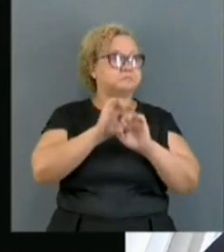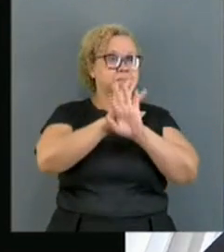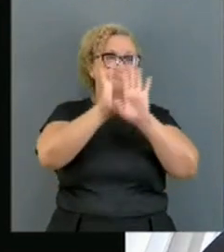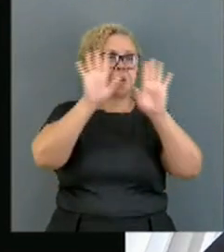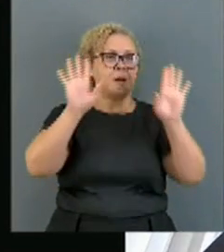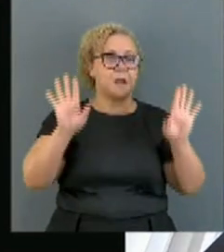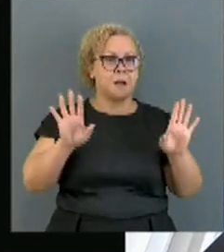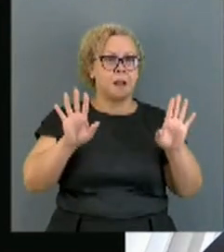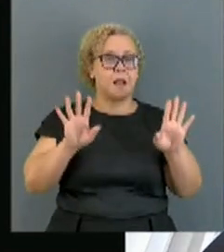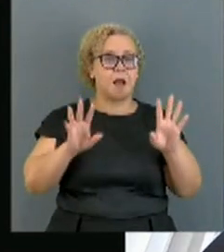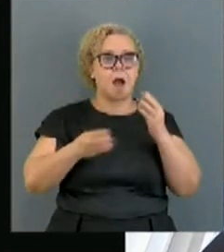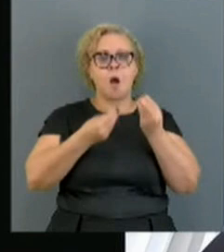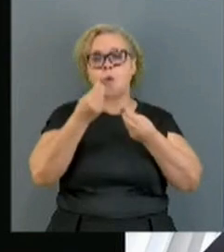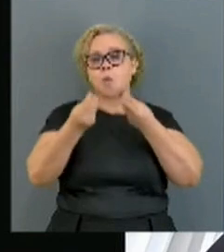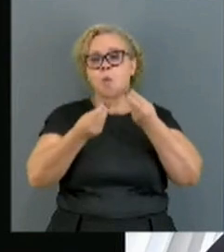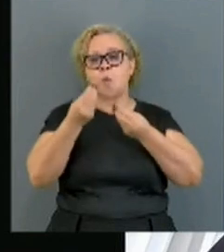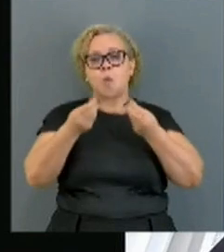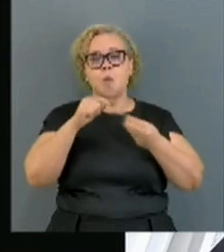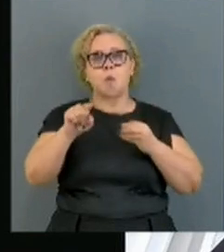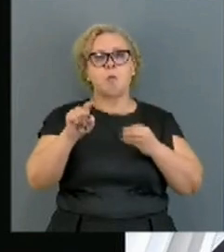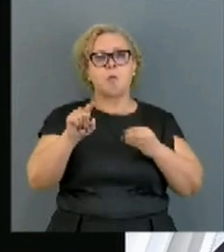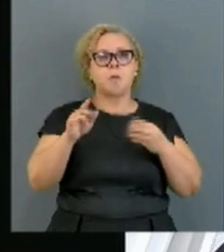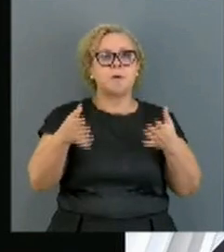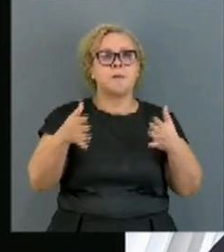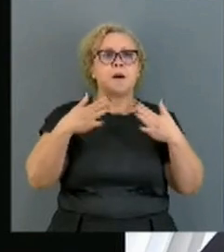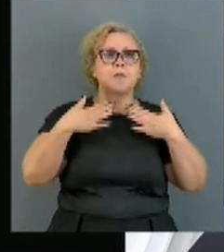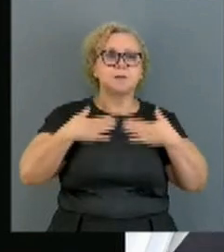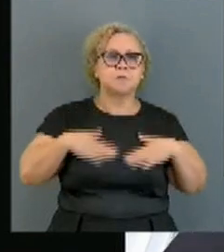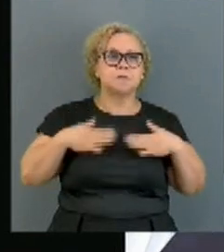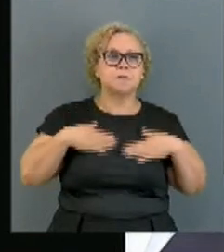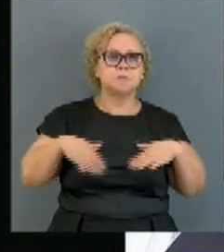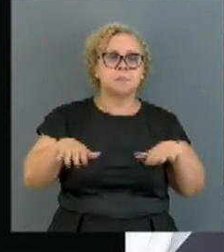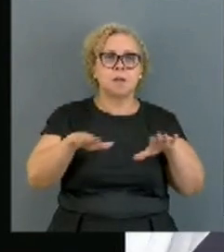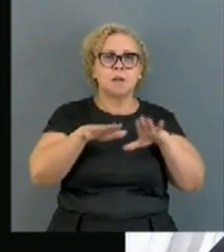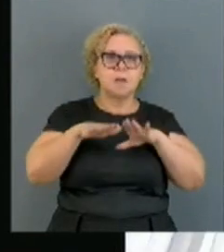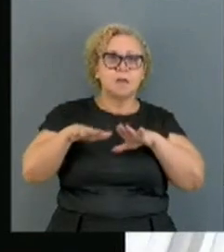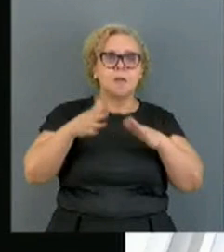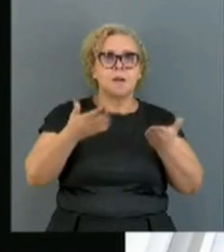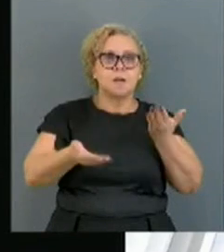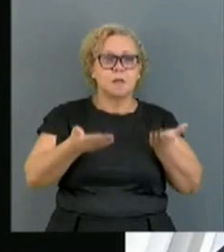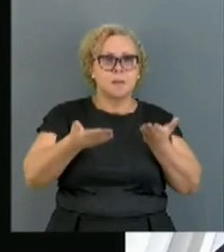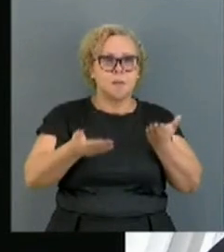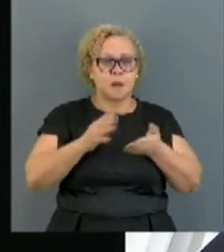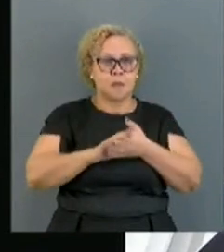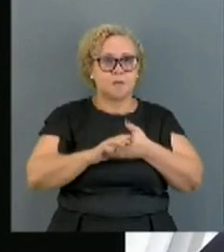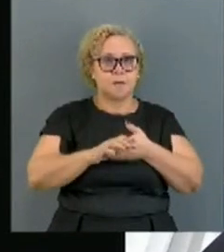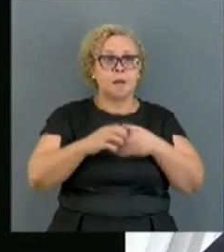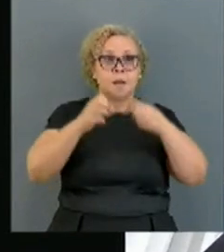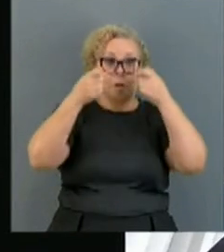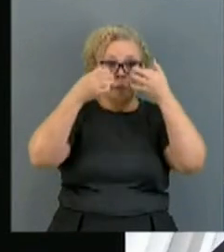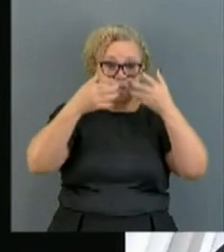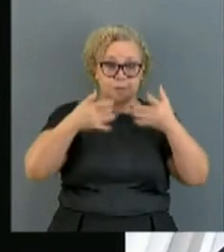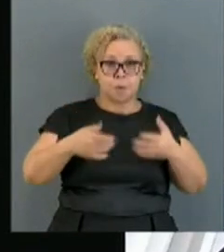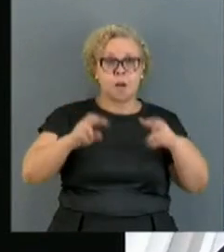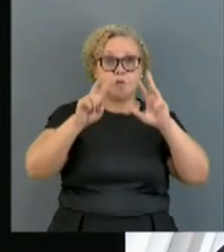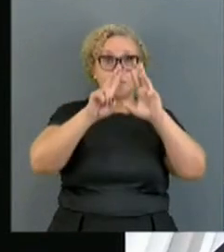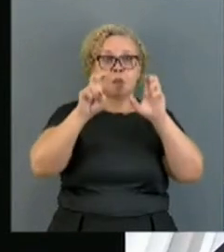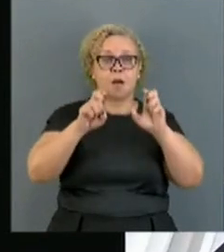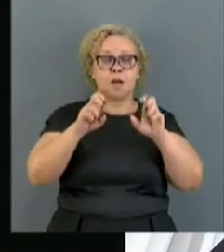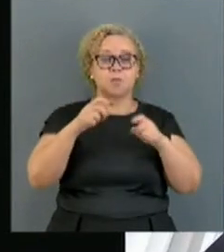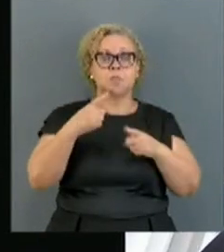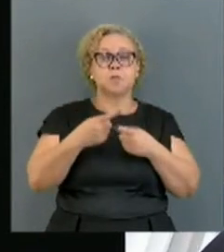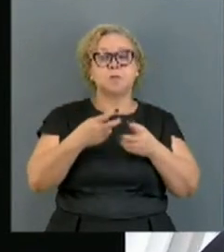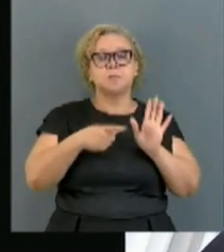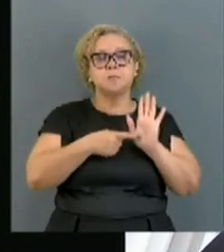que isso vai ser equilibrado. Então, eu vou citar alguns casos aqui para poder ilustrar essa parte da minha